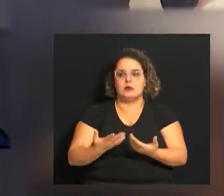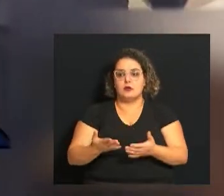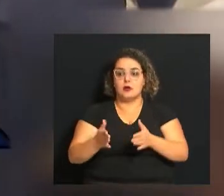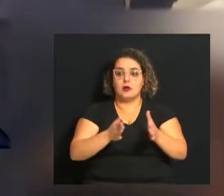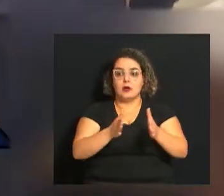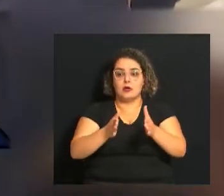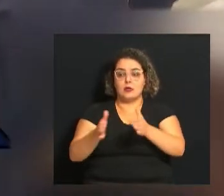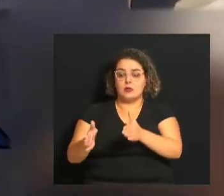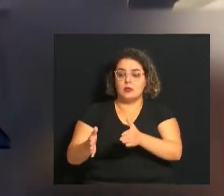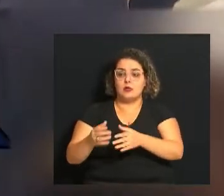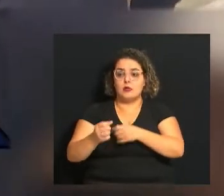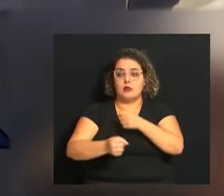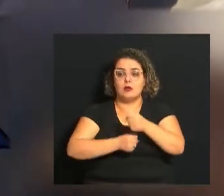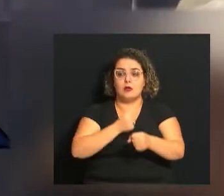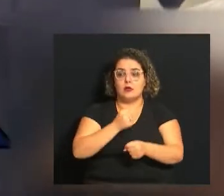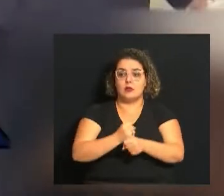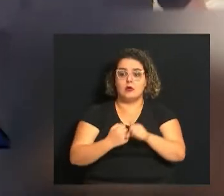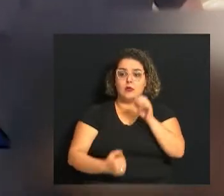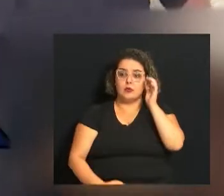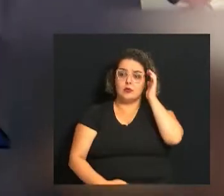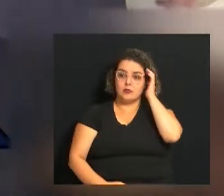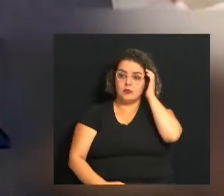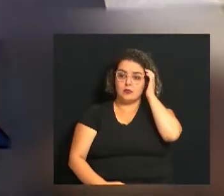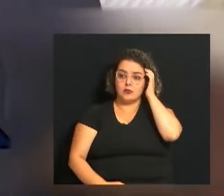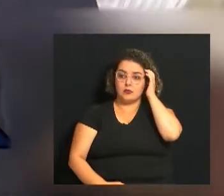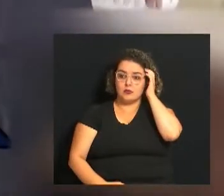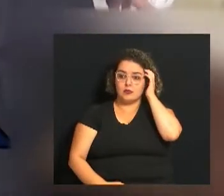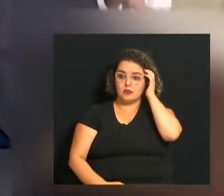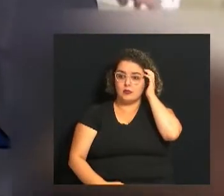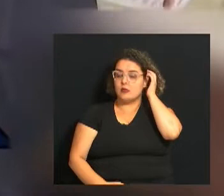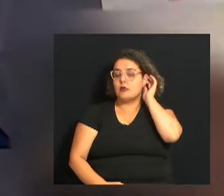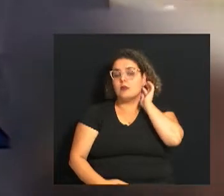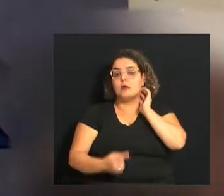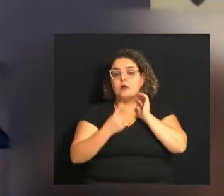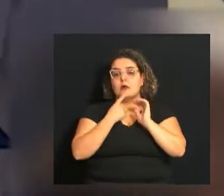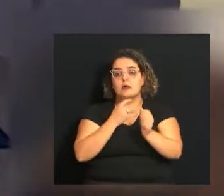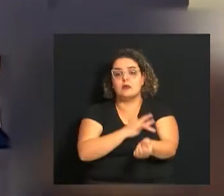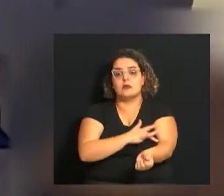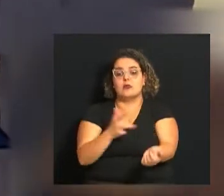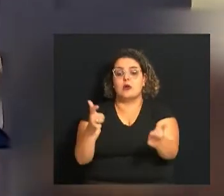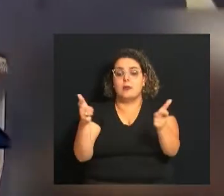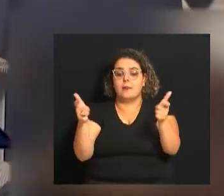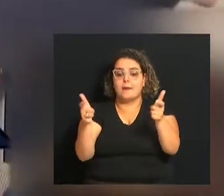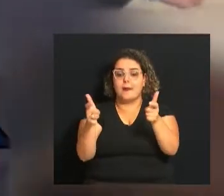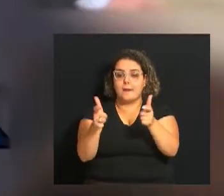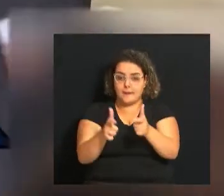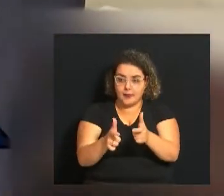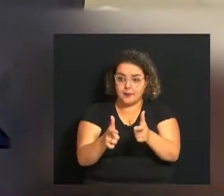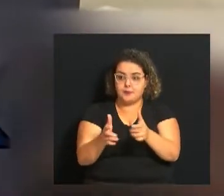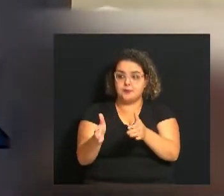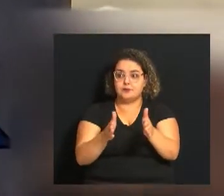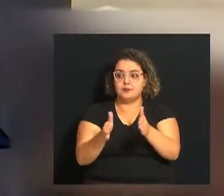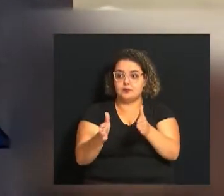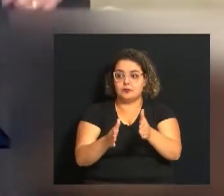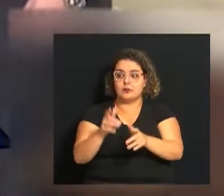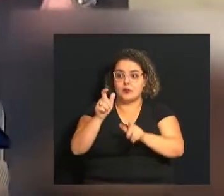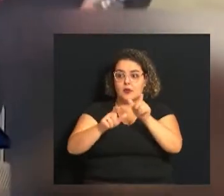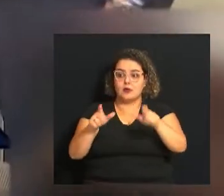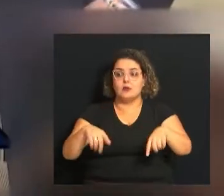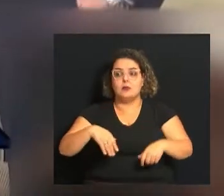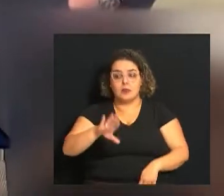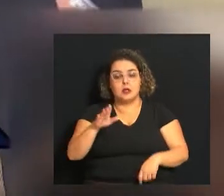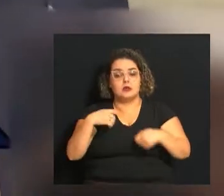do ano a doação de sangue ela cai demais e justamente na época que às vezes as pessoas mais